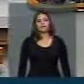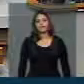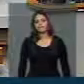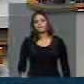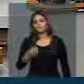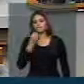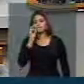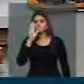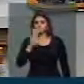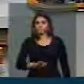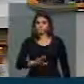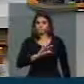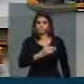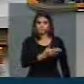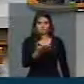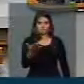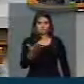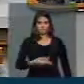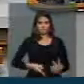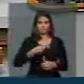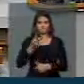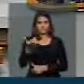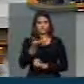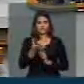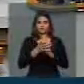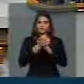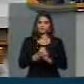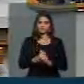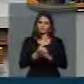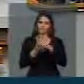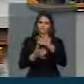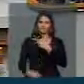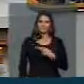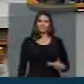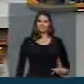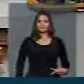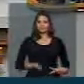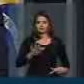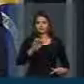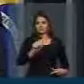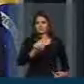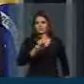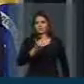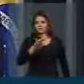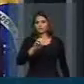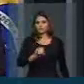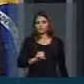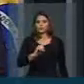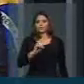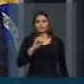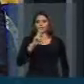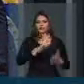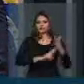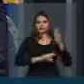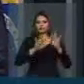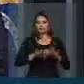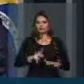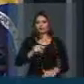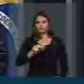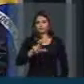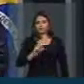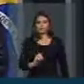Boa tarde a todos. Inicialmente gostaria de saudar o presidente Fábio Tradi, aos relatores Paulo Teixeira e Sérgio Barradas